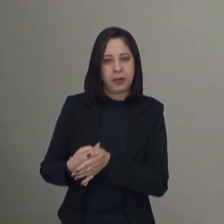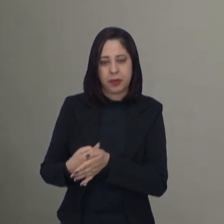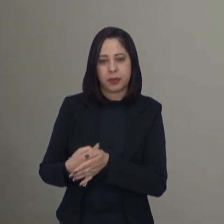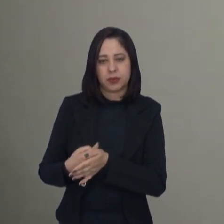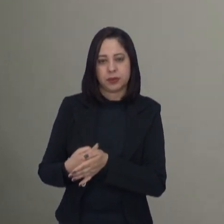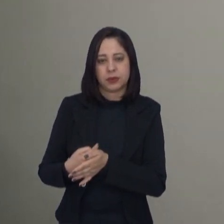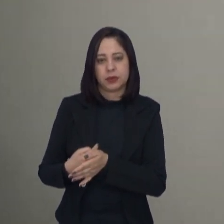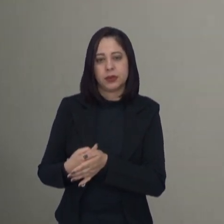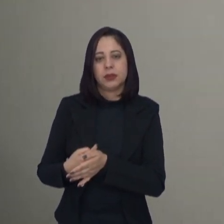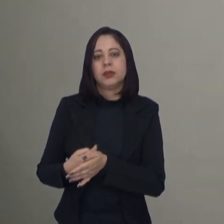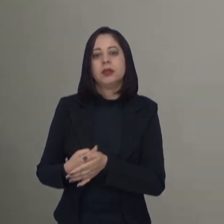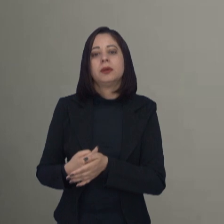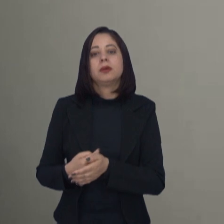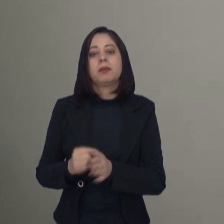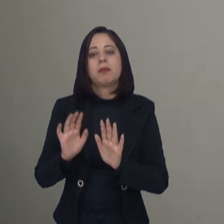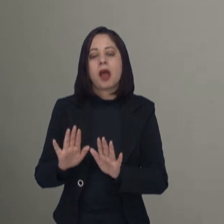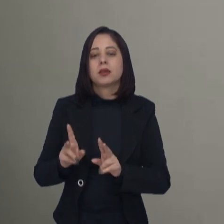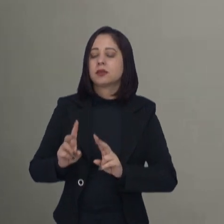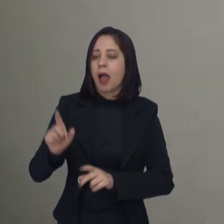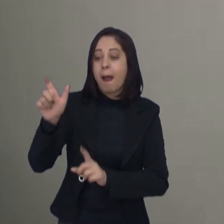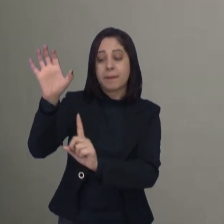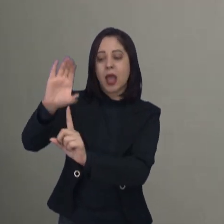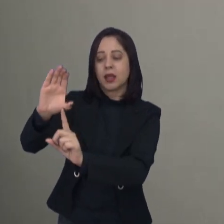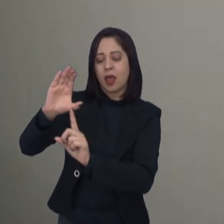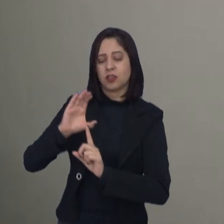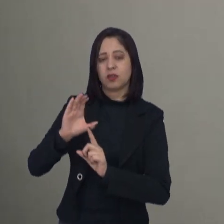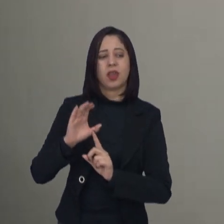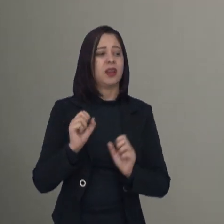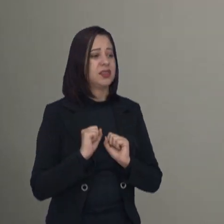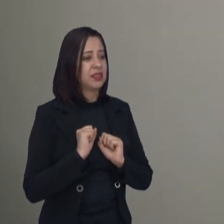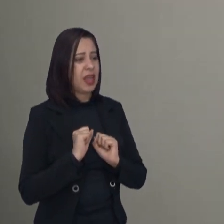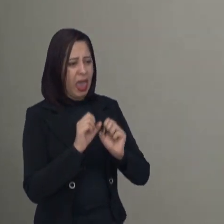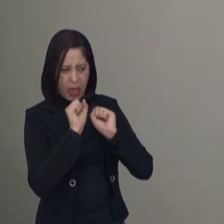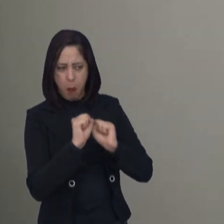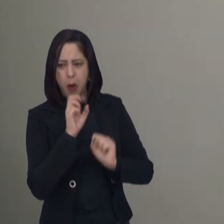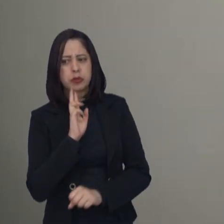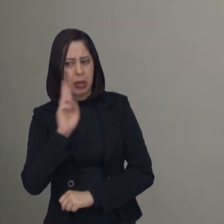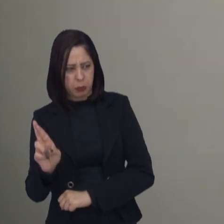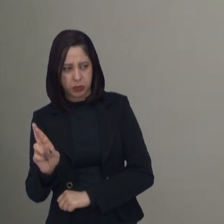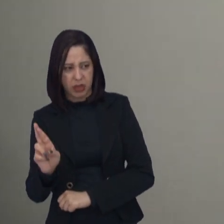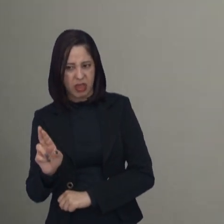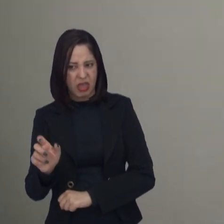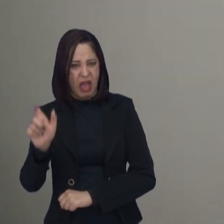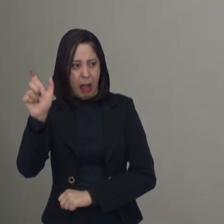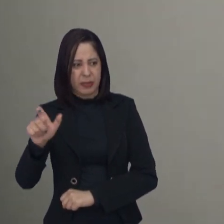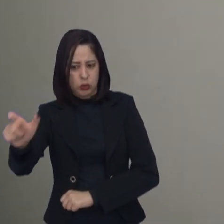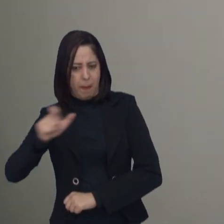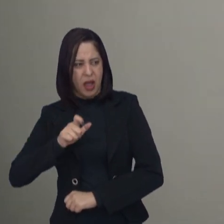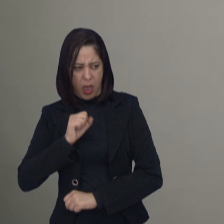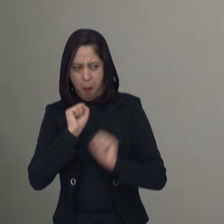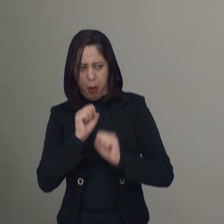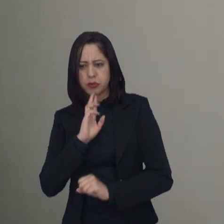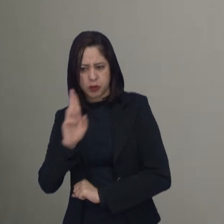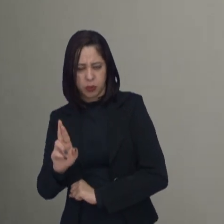de relação jurídica naquilo, mas elas me procuram para falar, olha, eu posso responder? O que eu tenho que falar? Você acha que eu não respondo? O que você acha